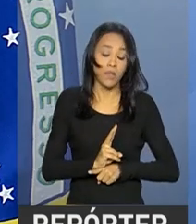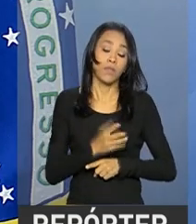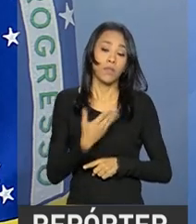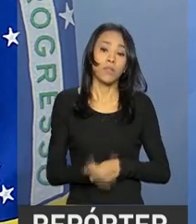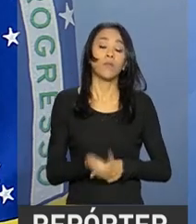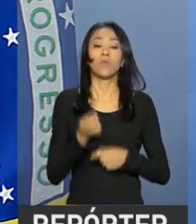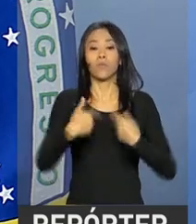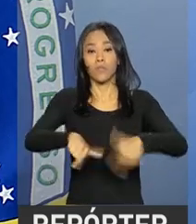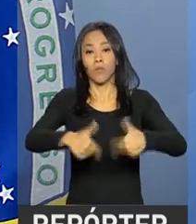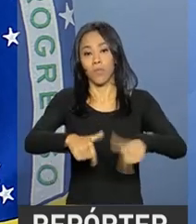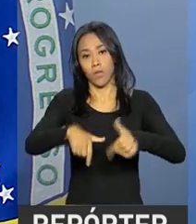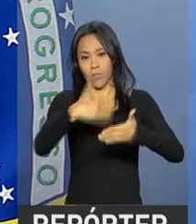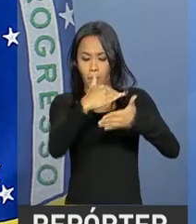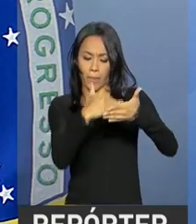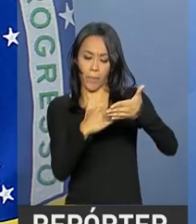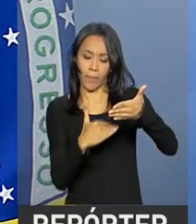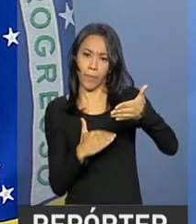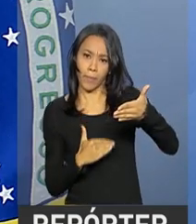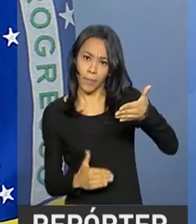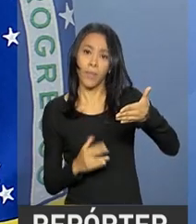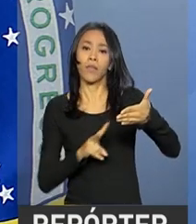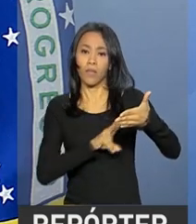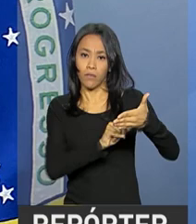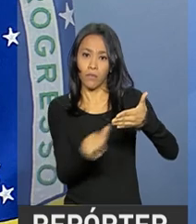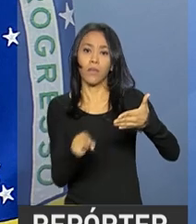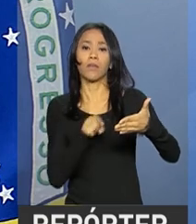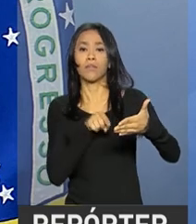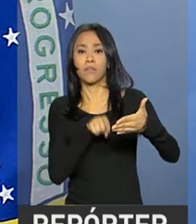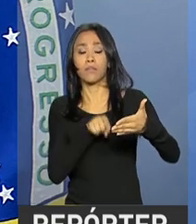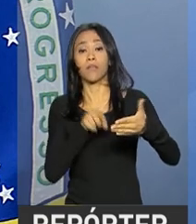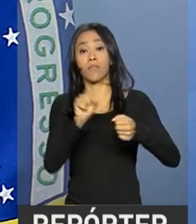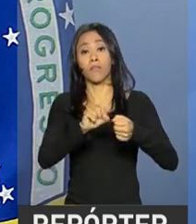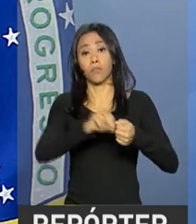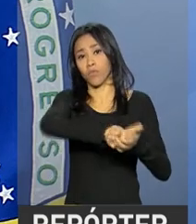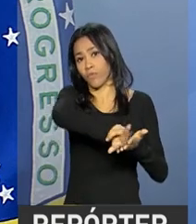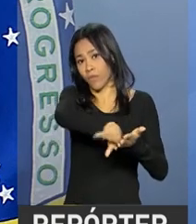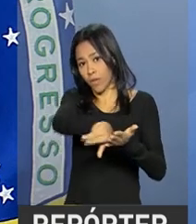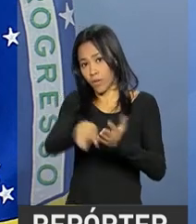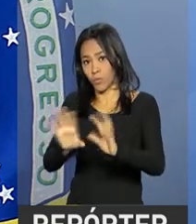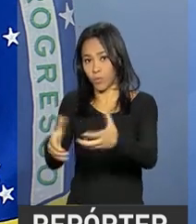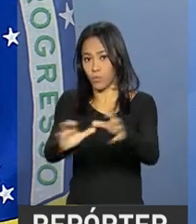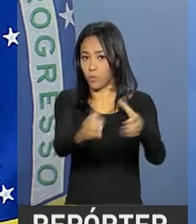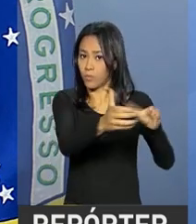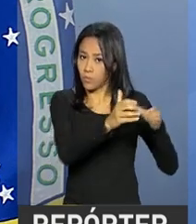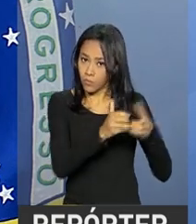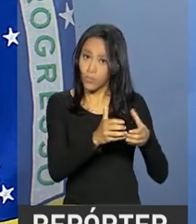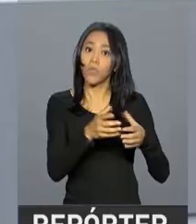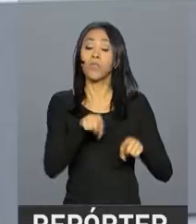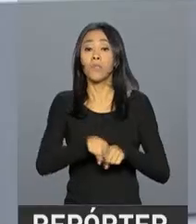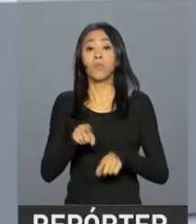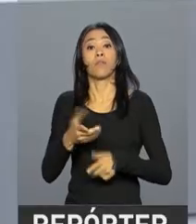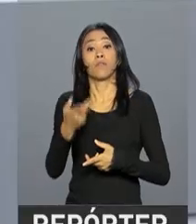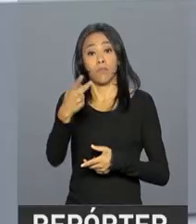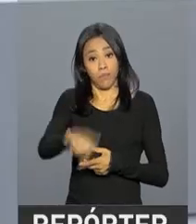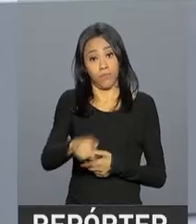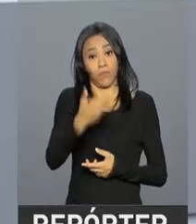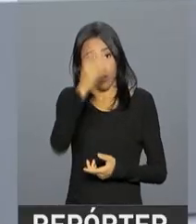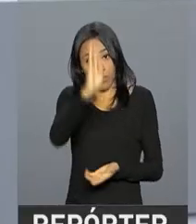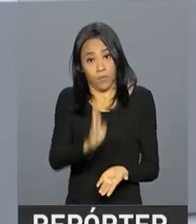execução das ações conjuntas a serem desenvolvidas pelos diversos órgãos e entes da Federação.